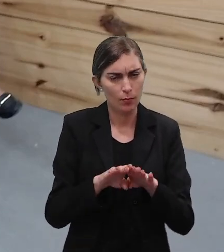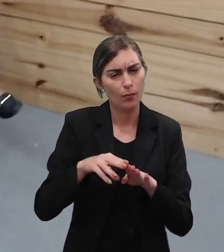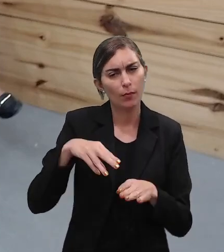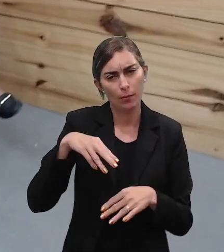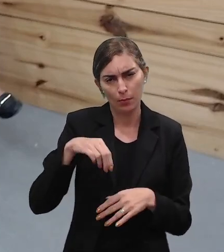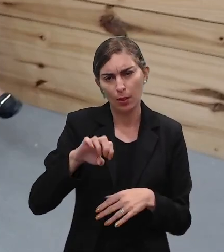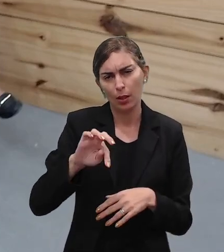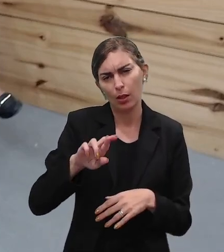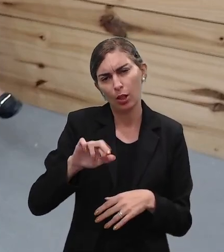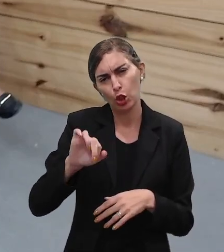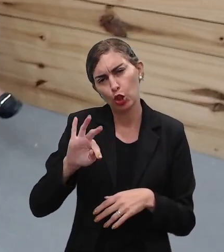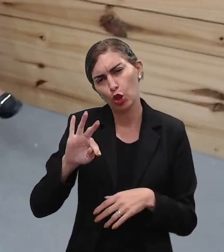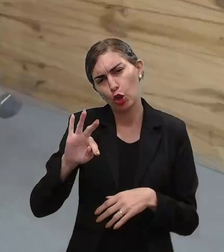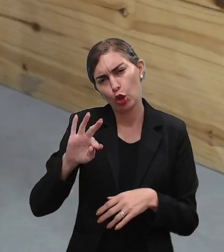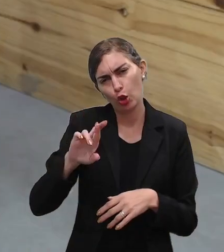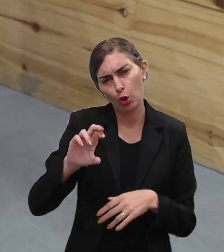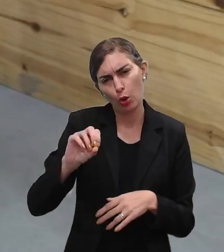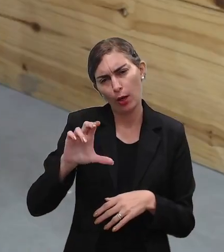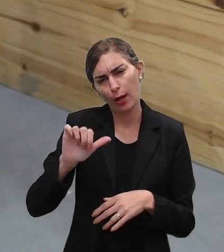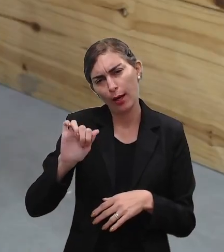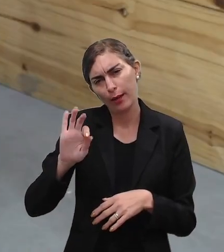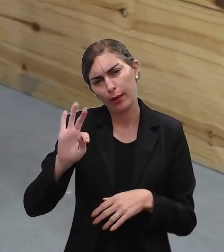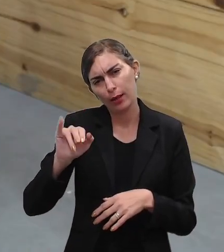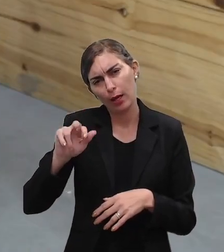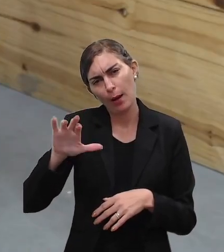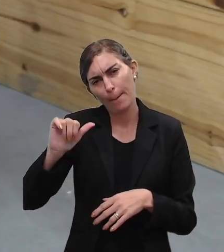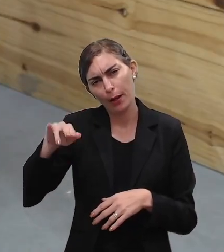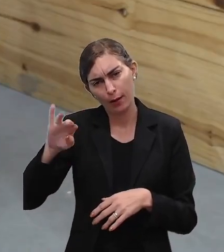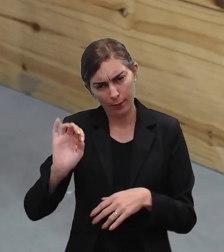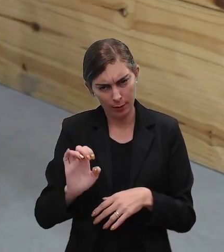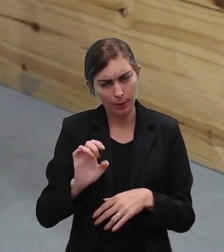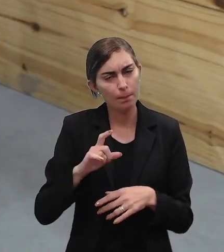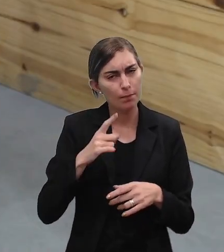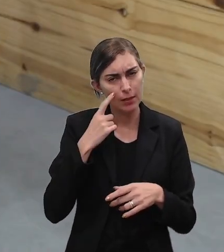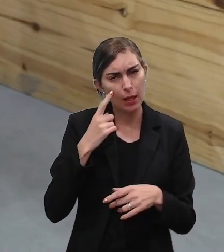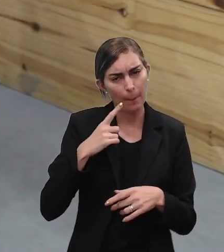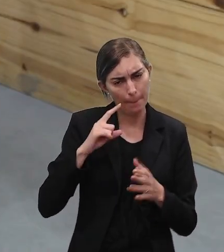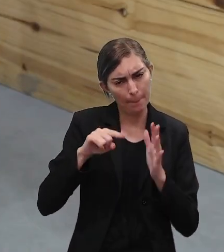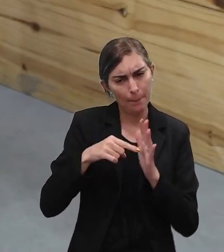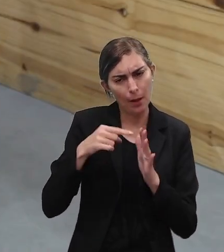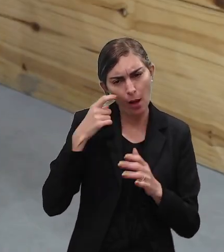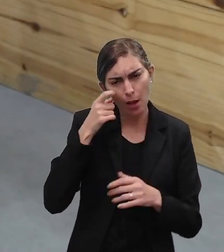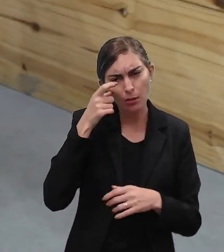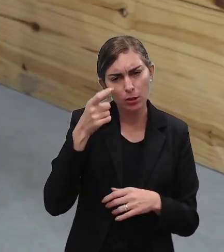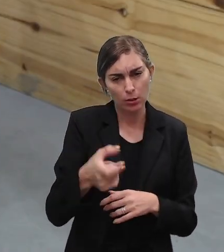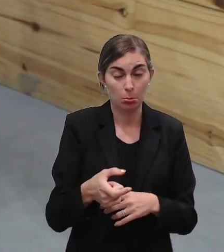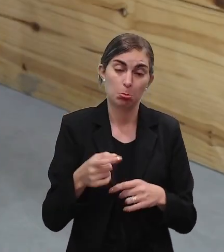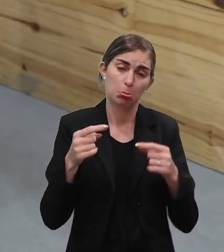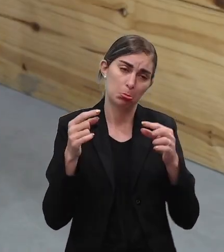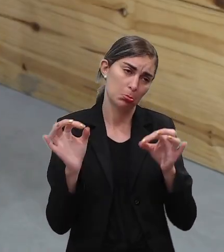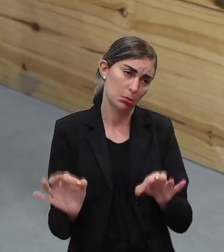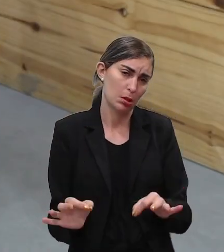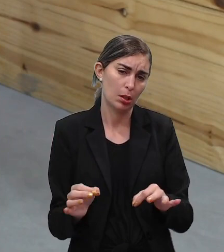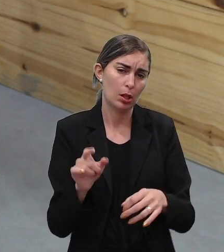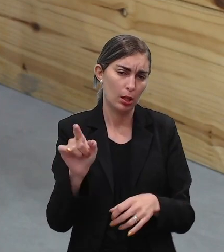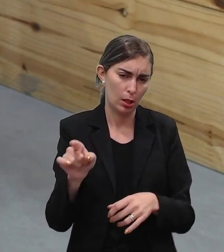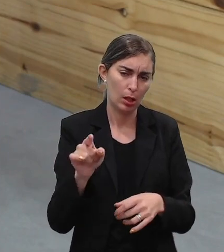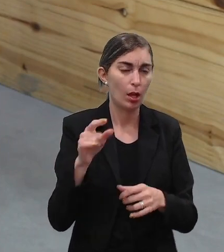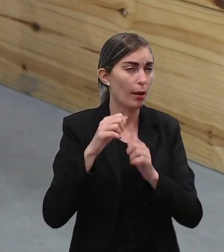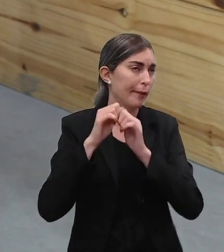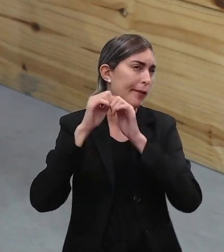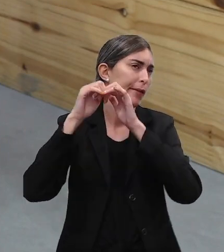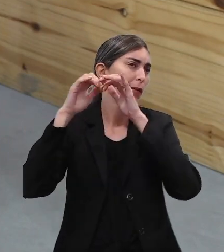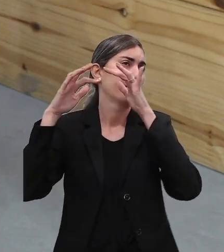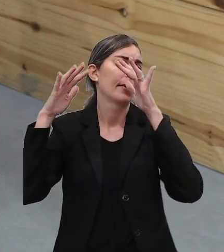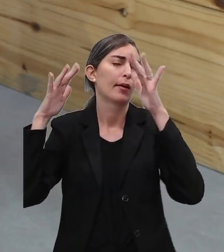meritocraticamente. Existe aí um ponto de vista bem interessante, que é o ideal, que é aquilo que a gente